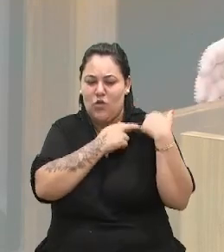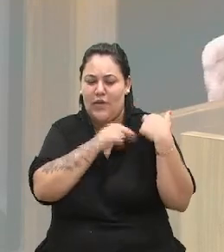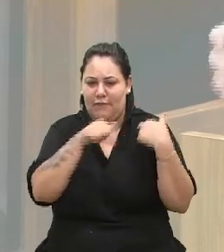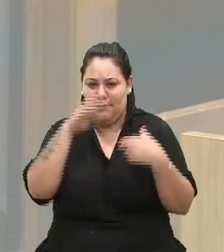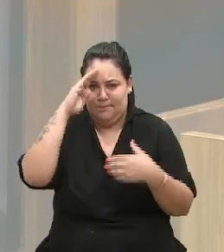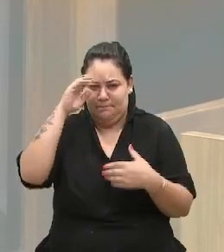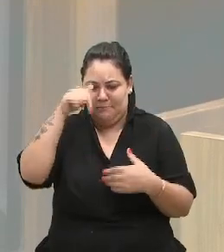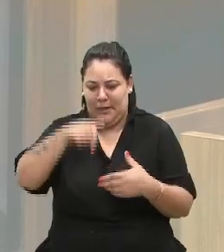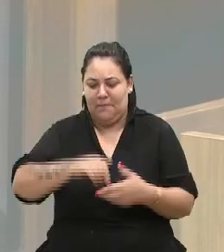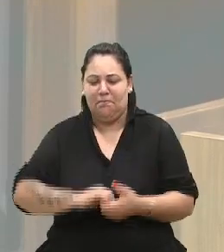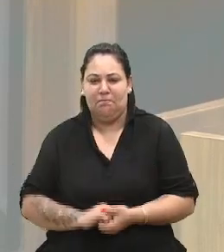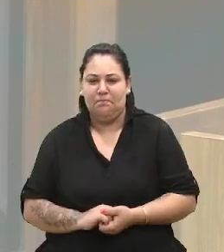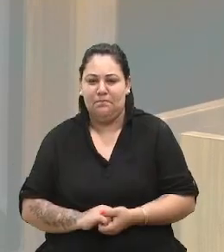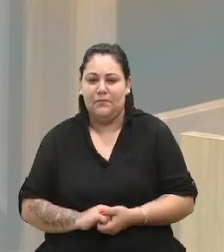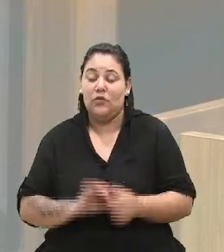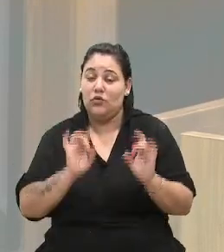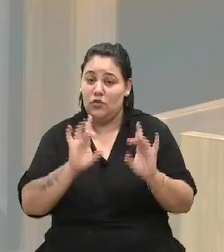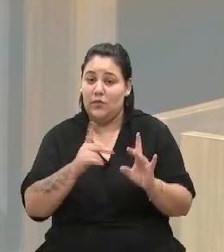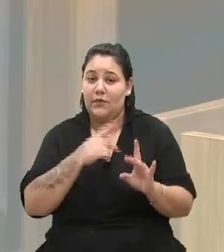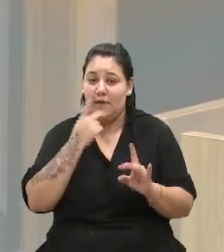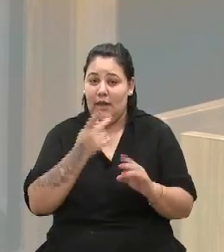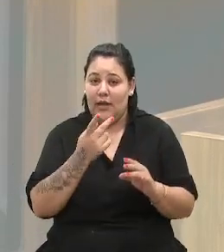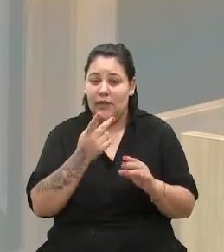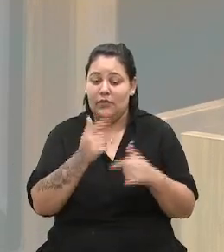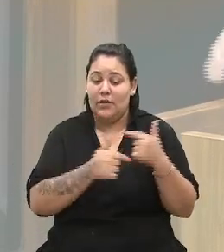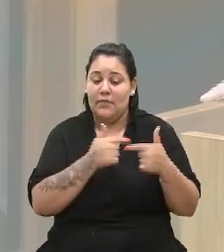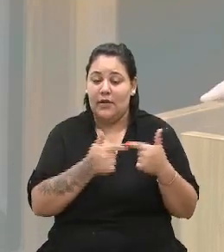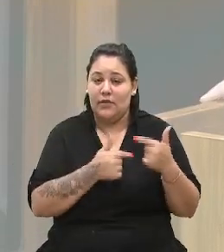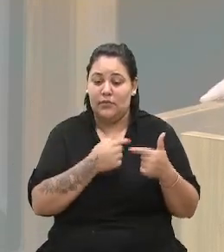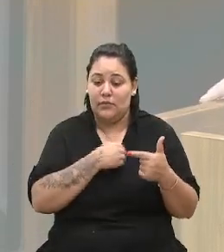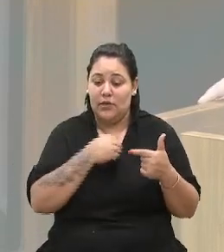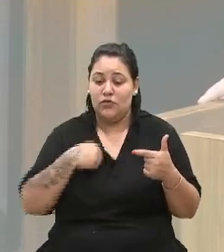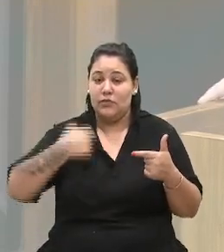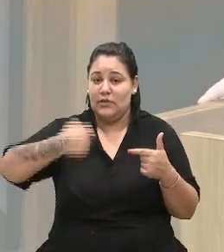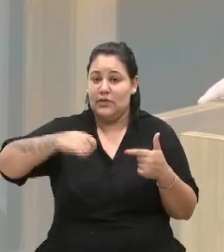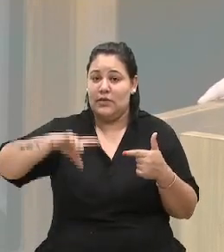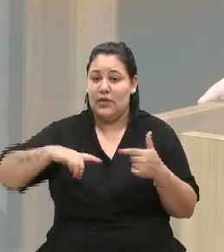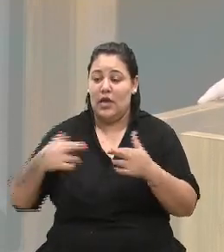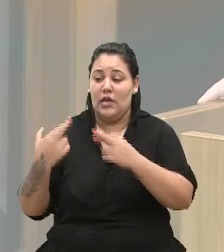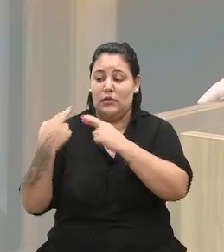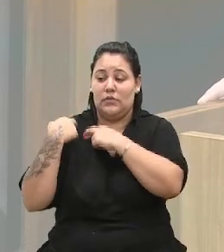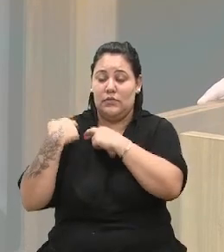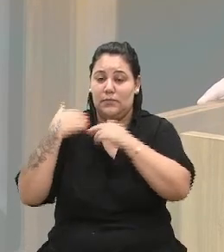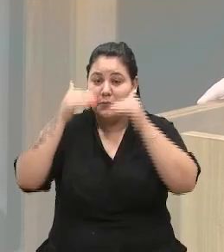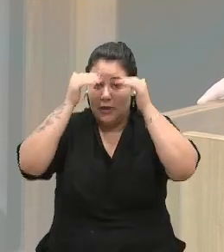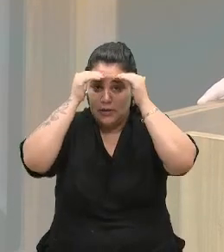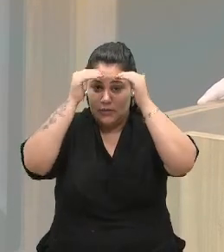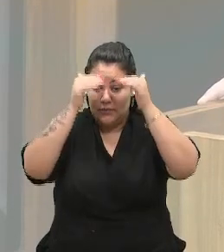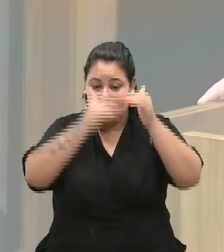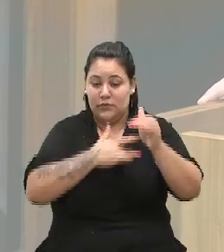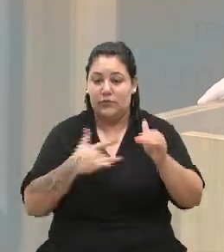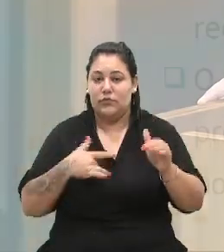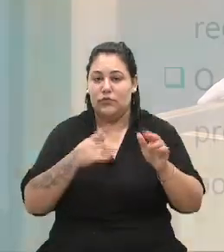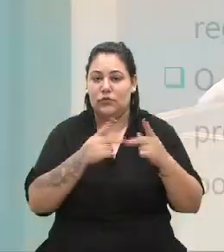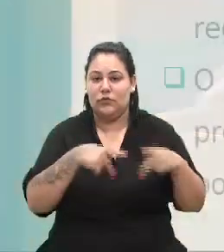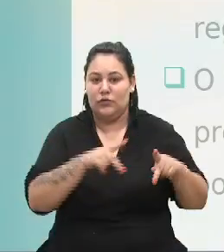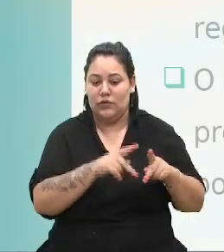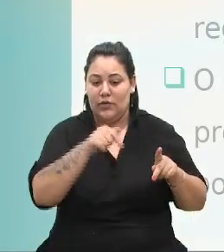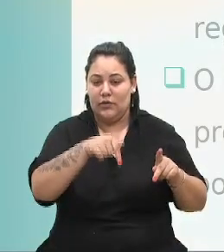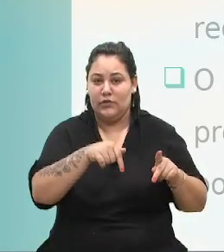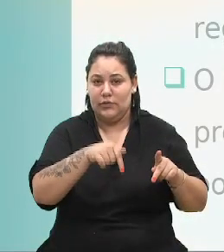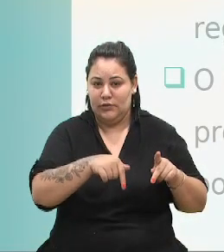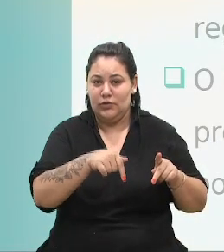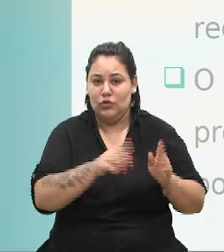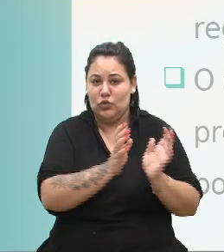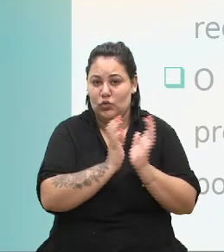para reforçar, o trabalho médico envolve responsabilidade e comprometimento com a saúde da população. Os conselhos profissionais